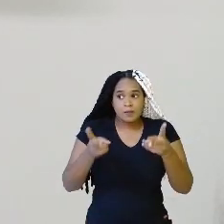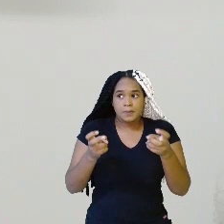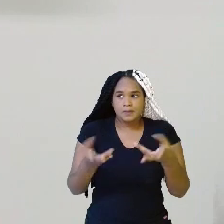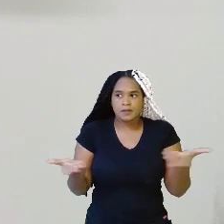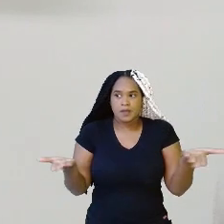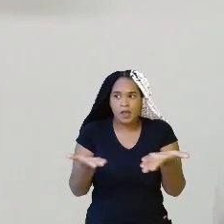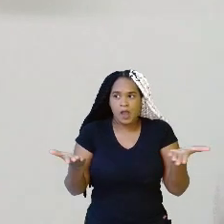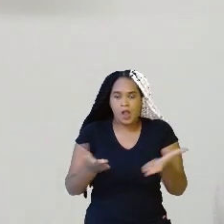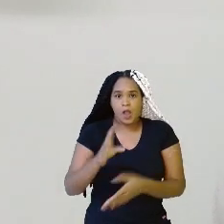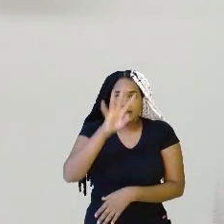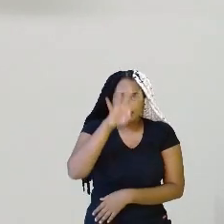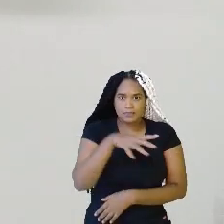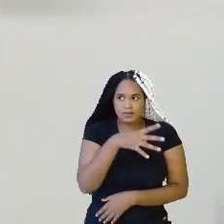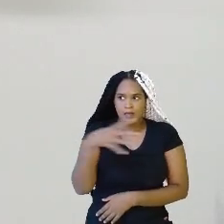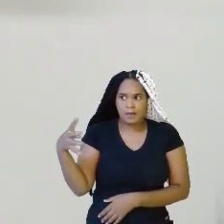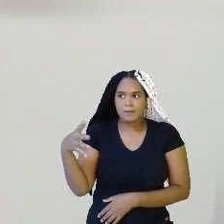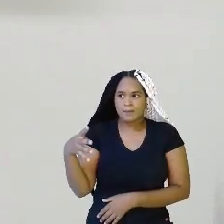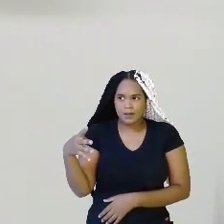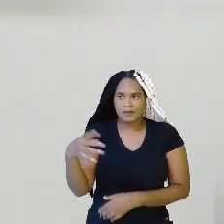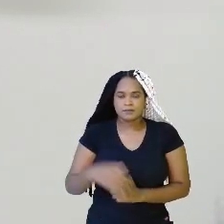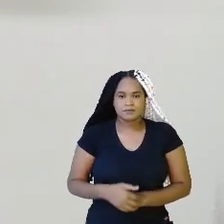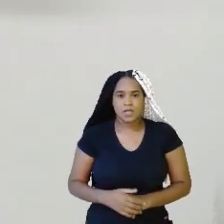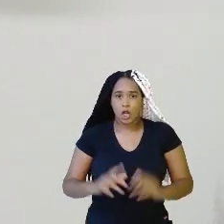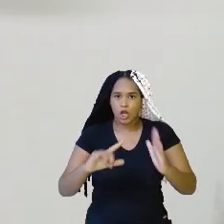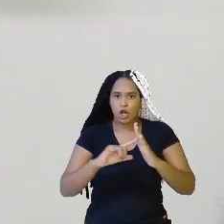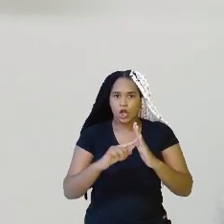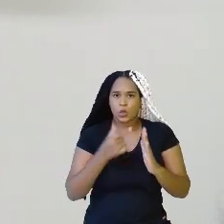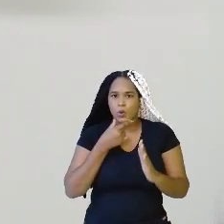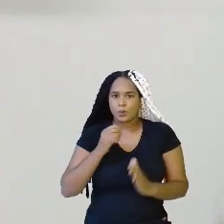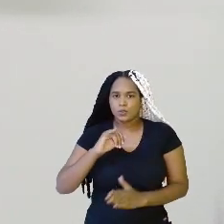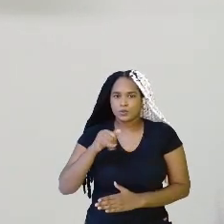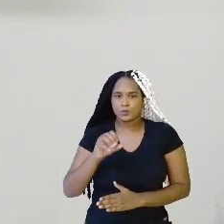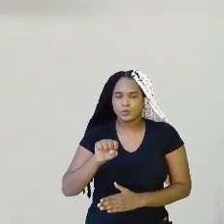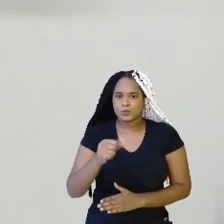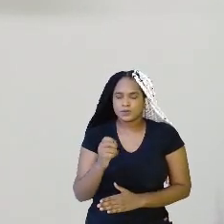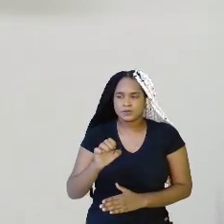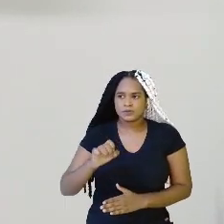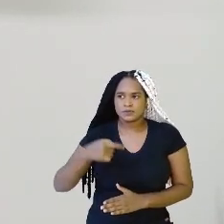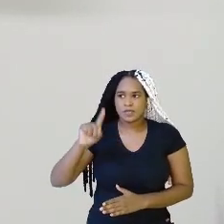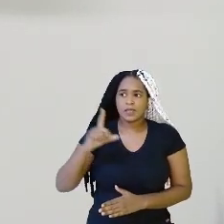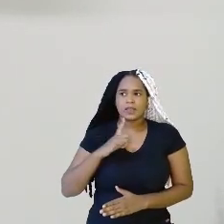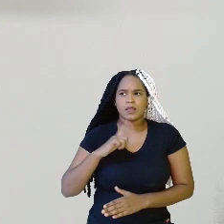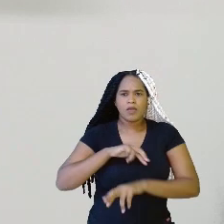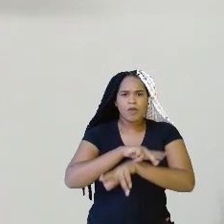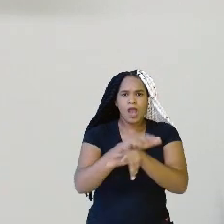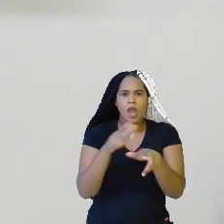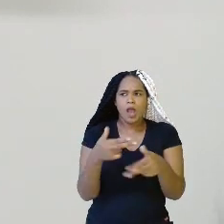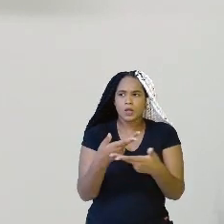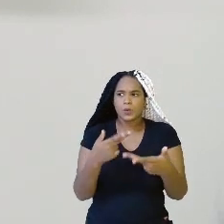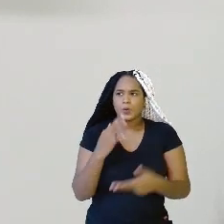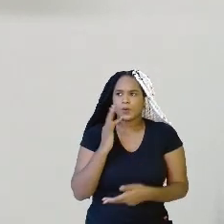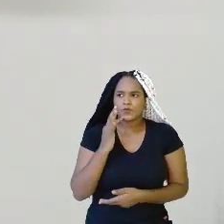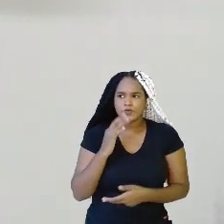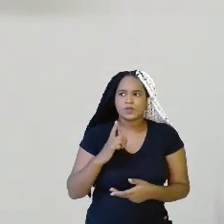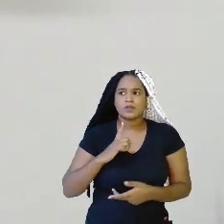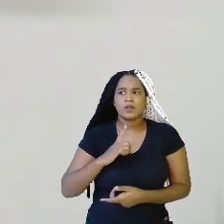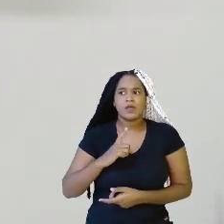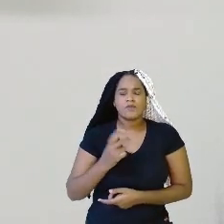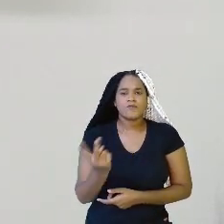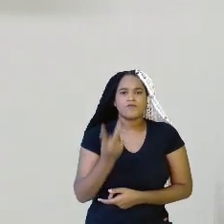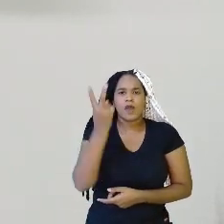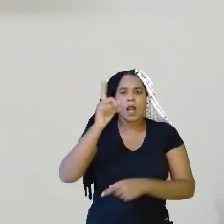Observe essa tabela da banca do senhor José. Eu tenho vários produtos e tem preços